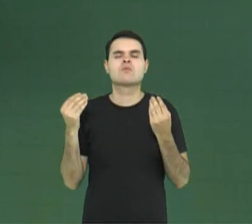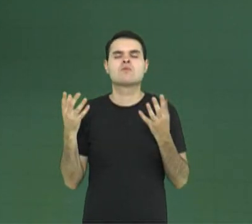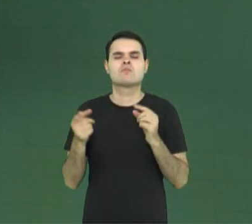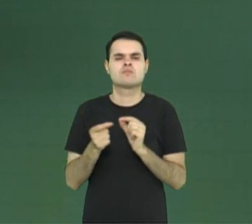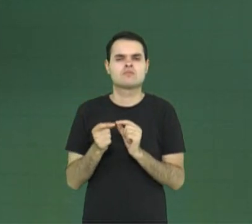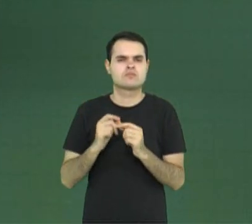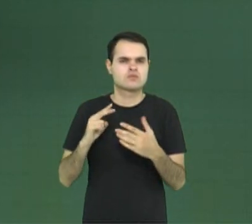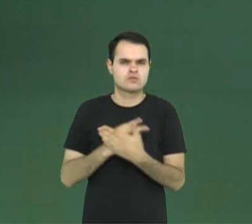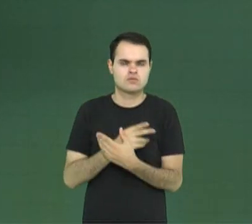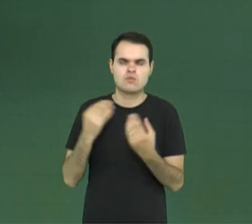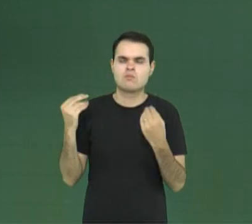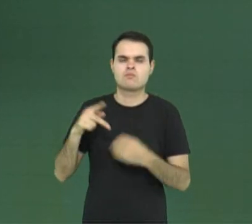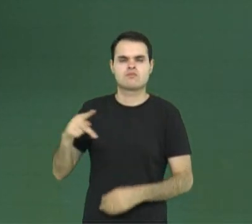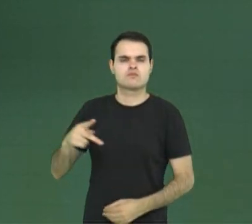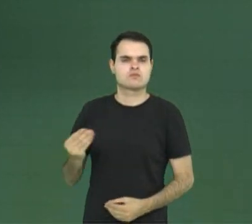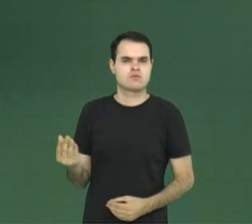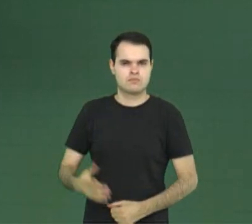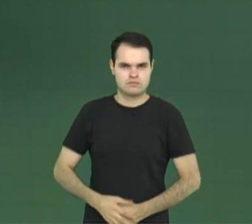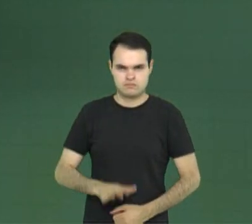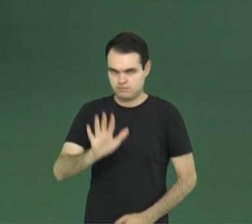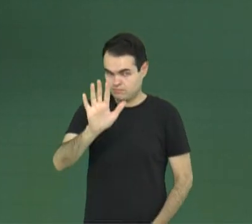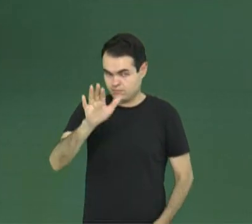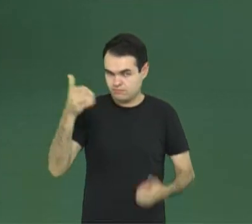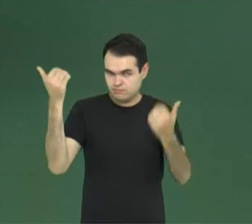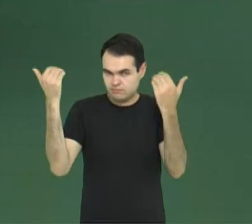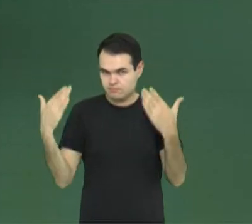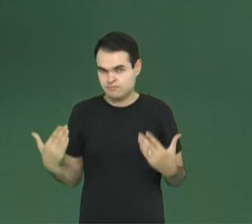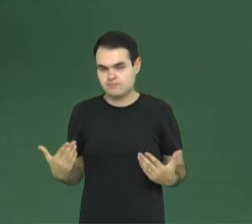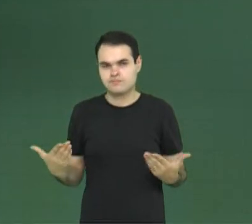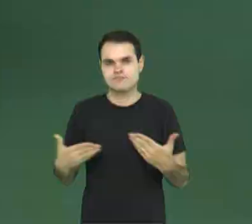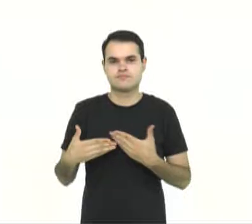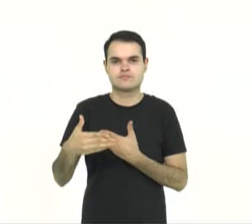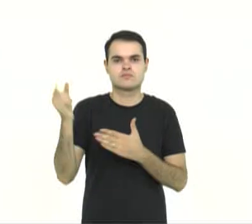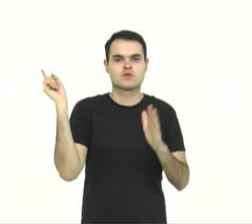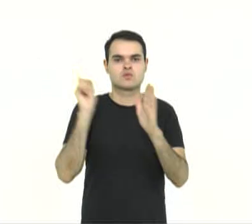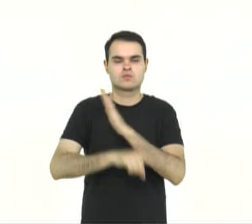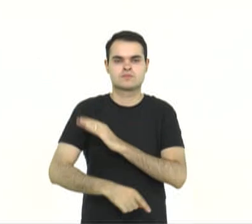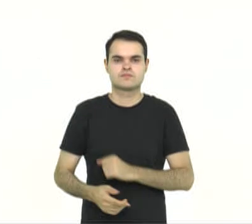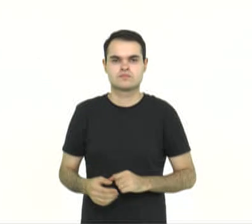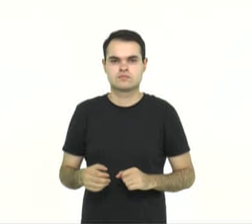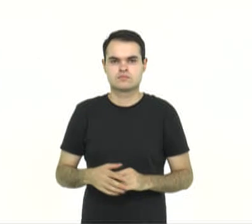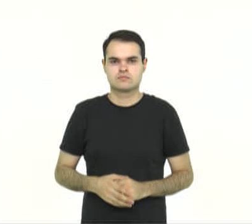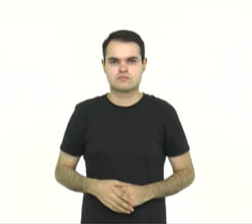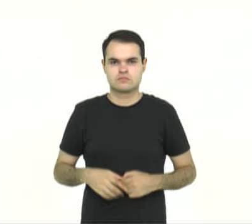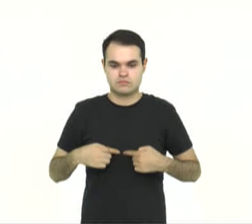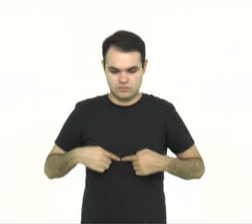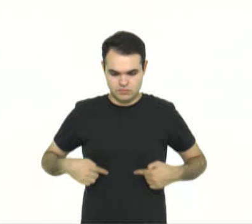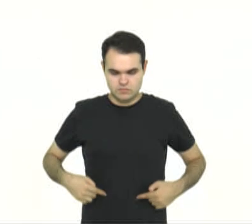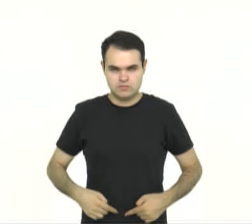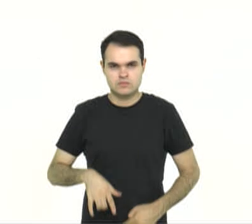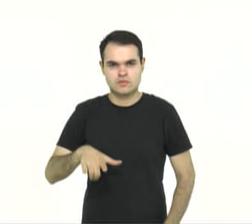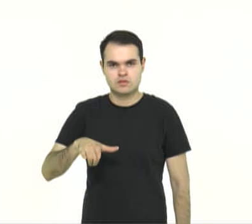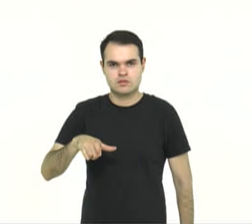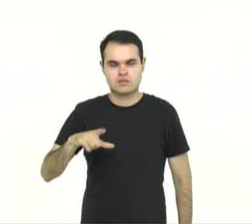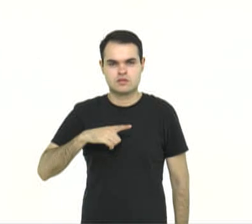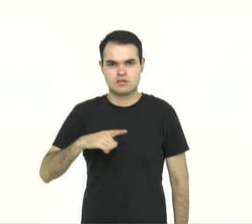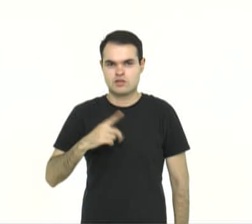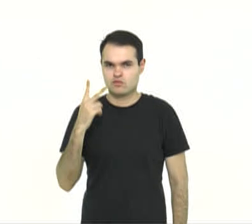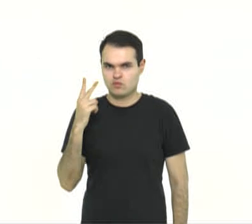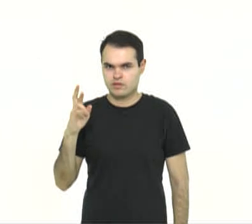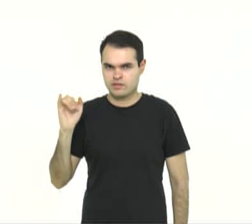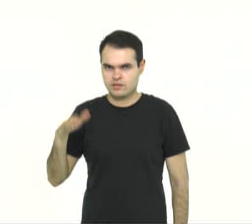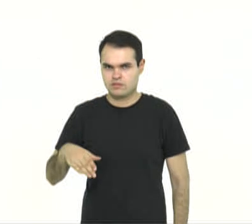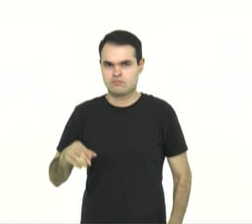isso vai acontecer, professor? Já vamos analisar agora, porque temos mais um quiz. O sistema urinário humano é formado por dois rins,